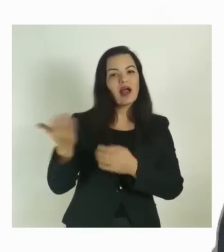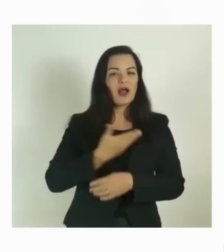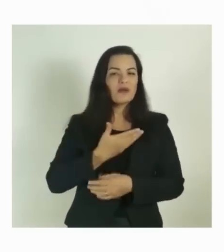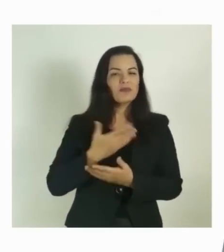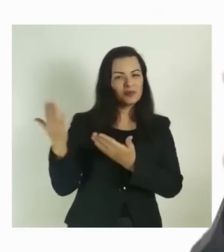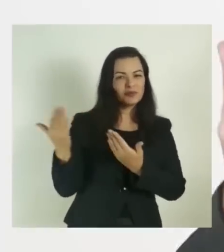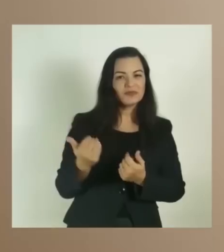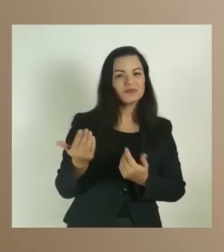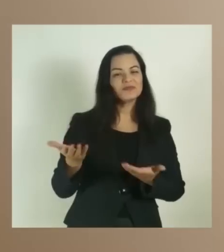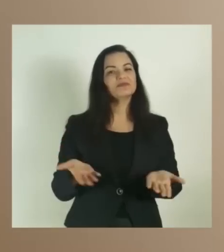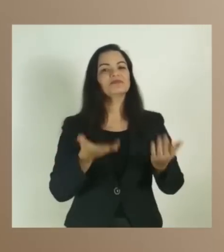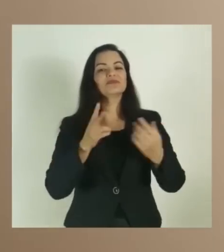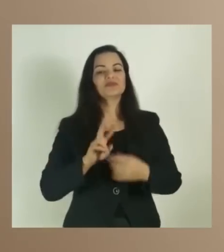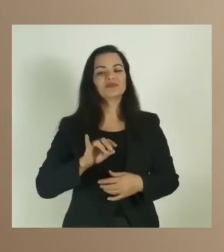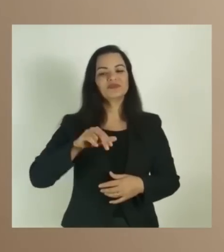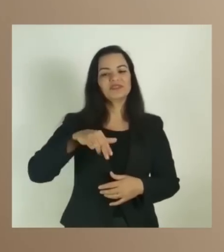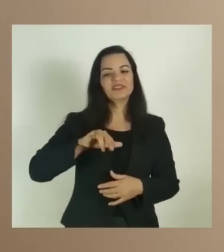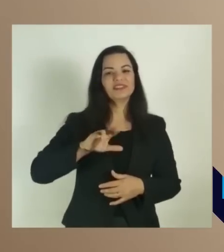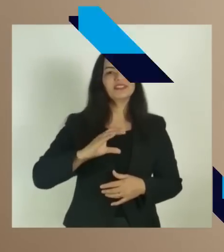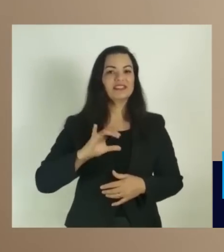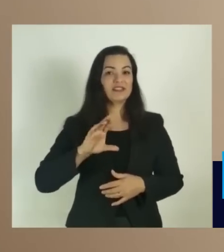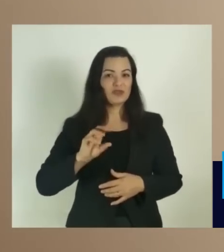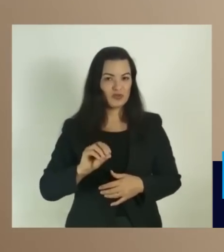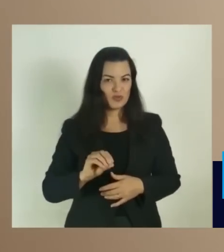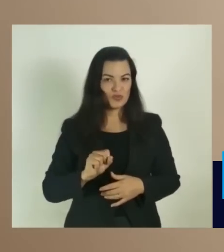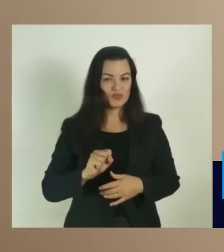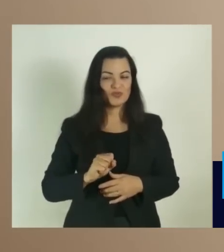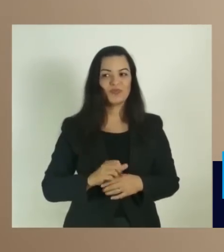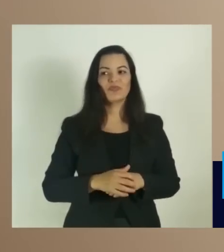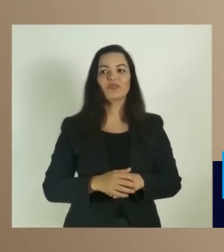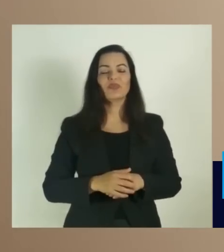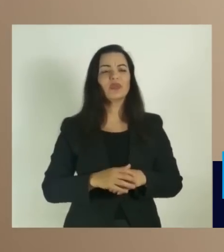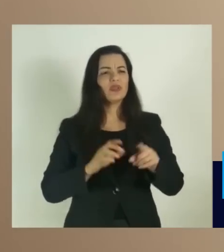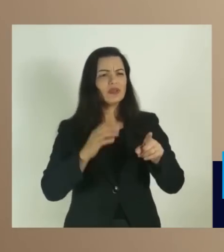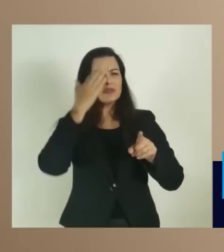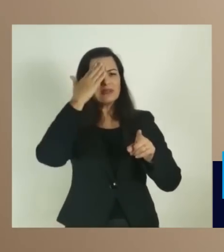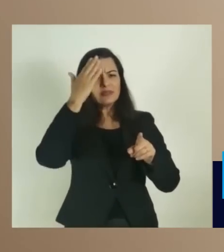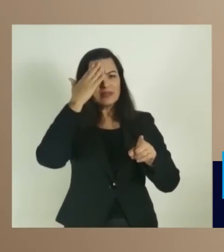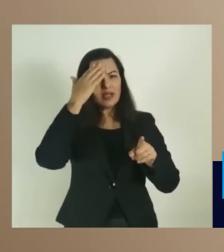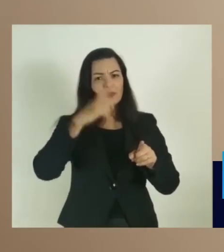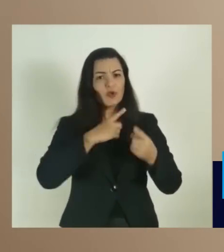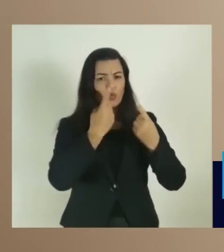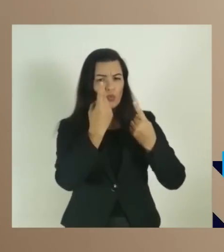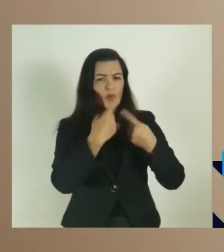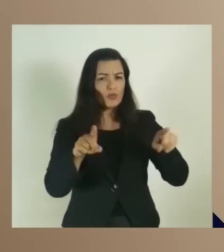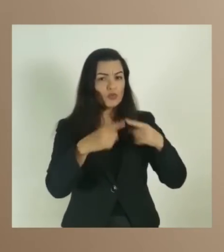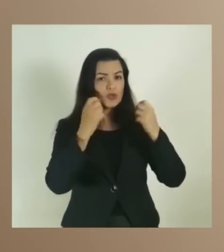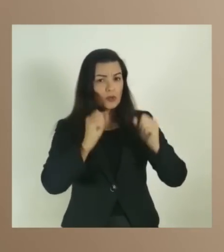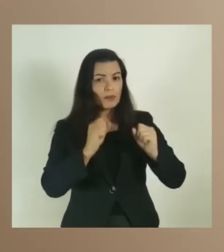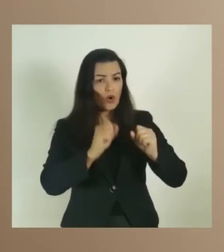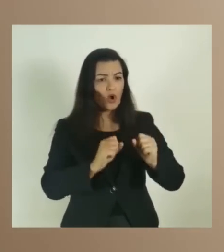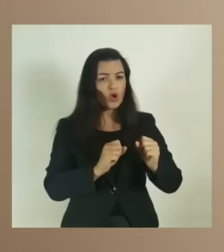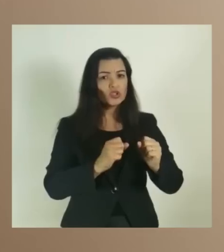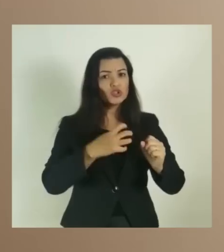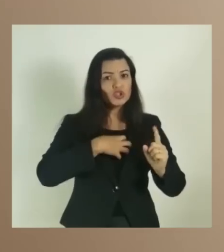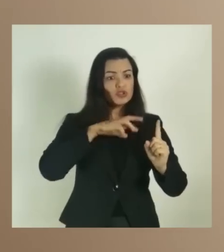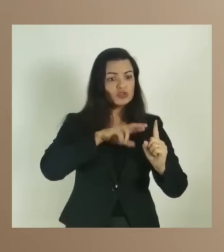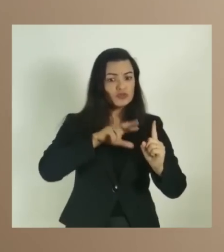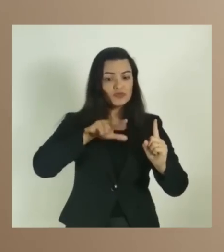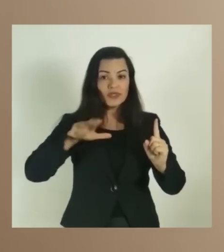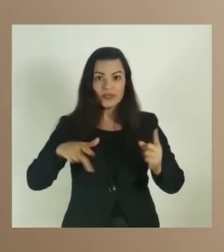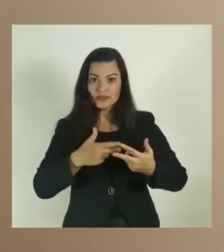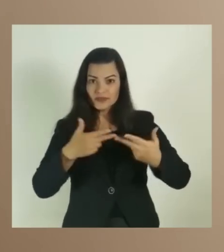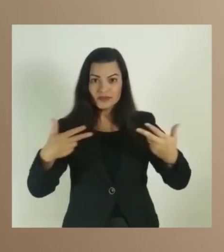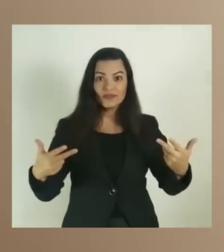Vinícius Correia. Você sabia que uma música pode ter várias versões? Quando ouvimos uma música, dificilmente nos atentamos